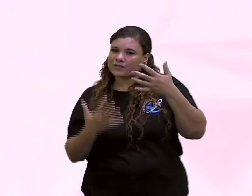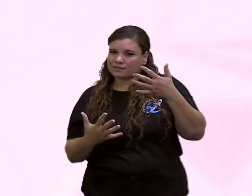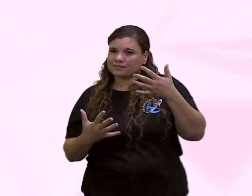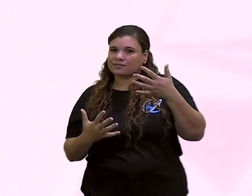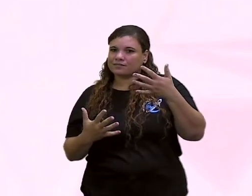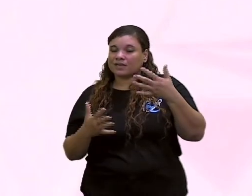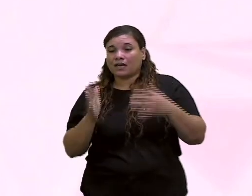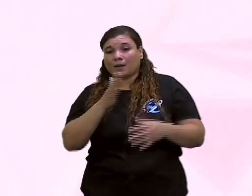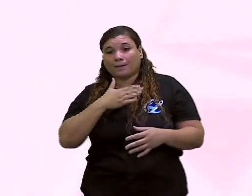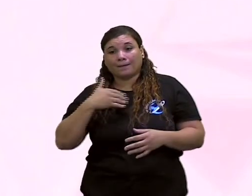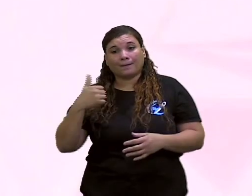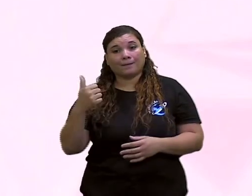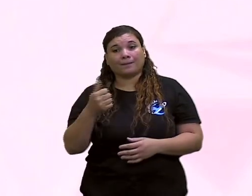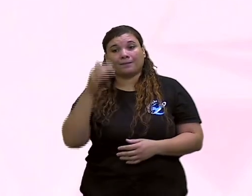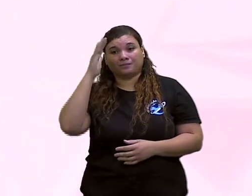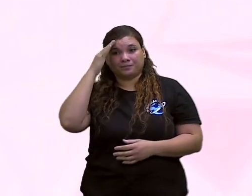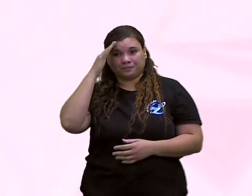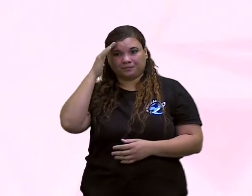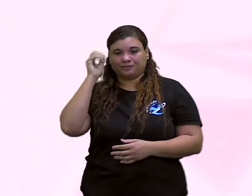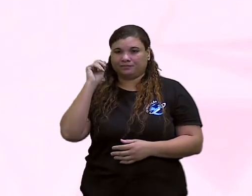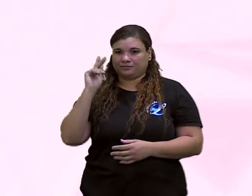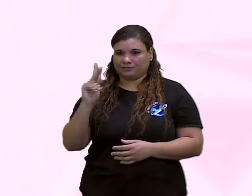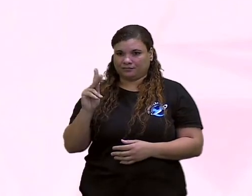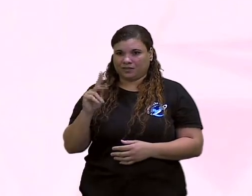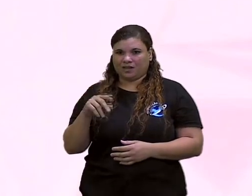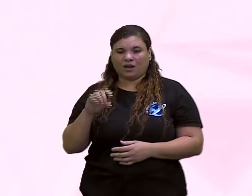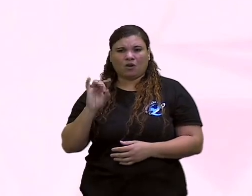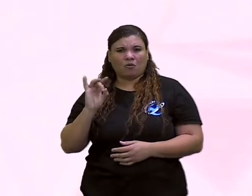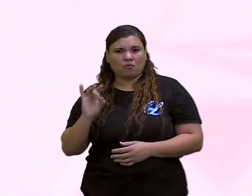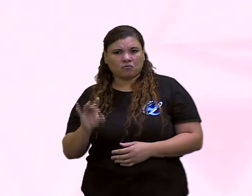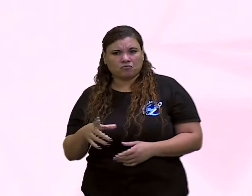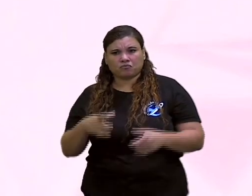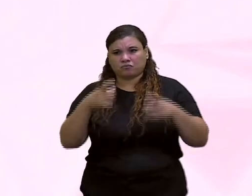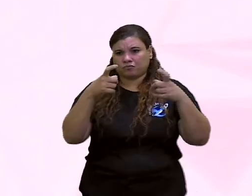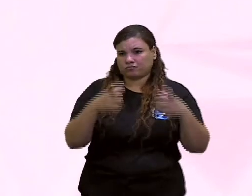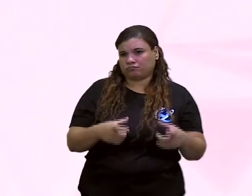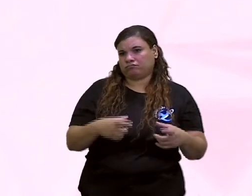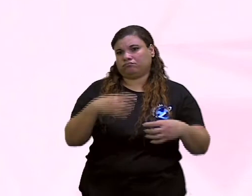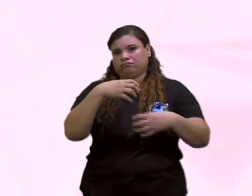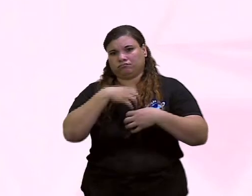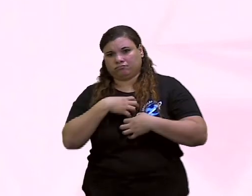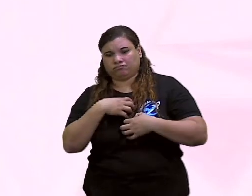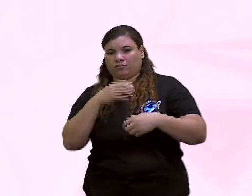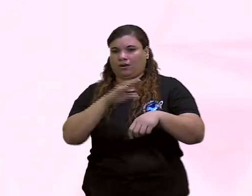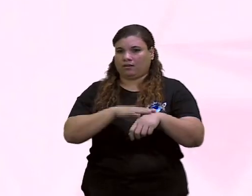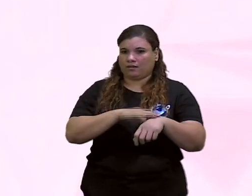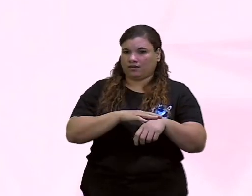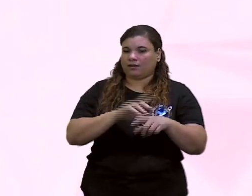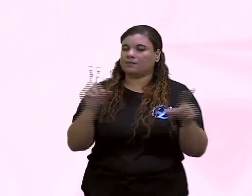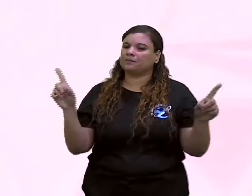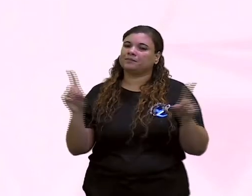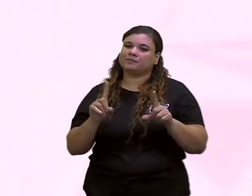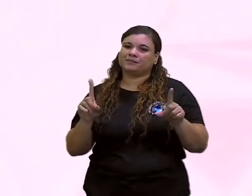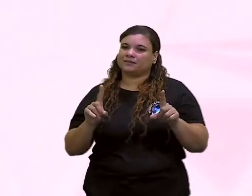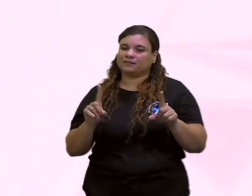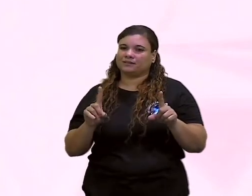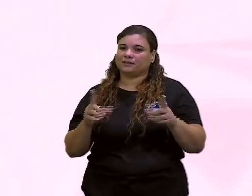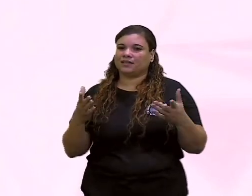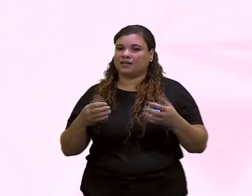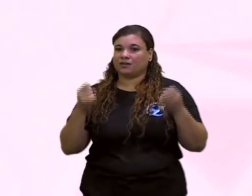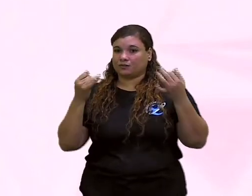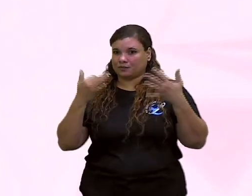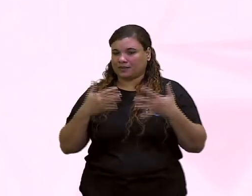só de lugar, de tempo e de modo, né? Existem outras também. Então vamos começar. Eu peguei uma frase e coloquei,